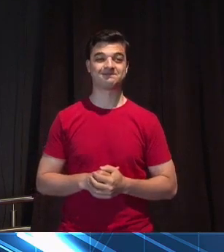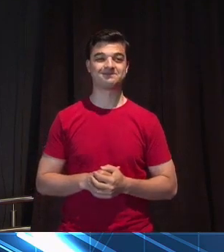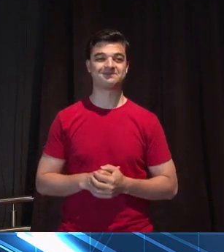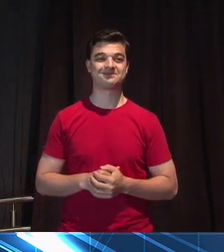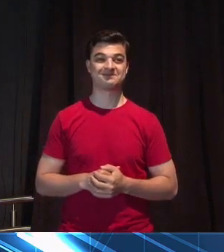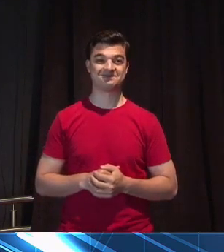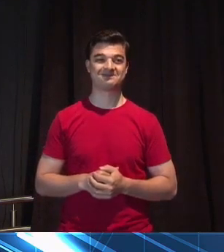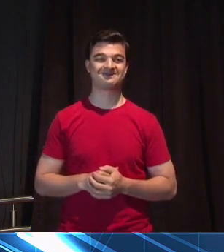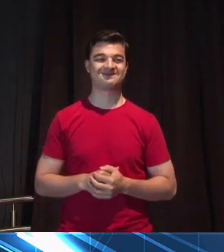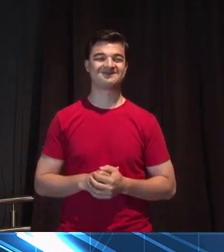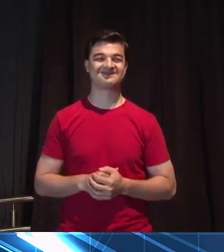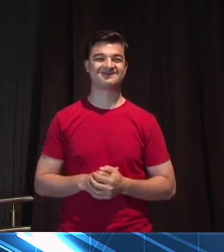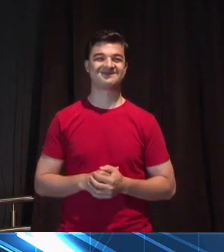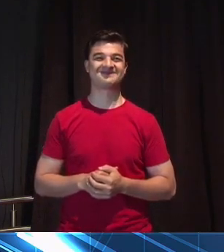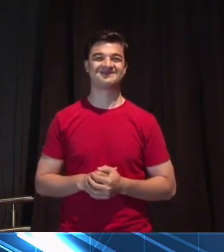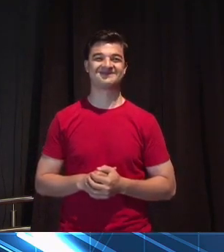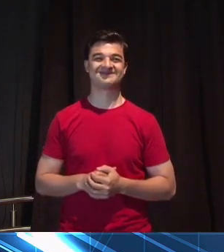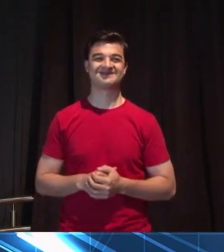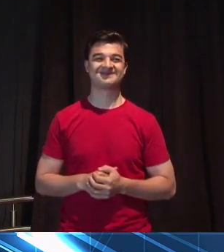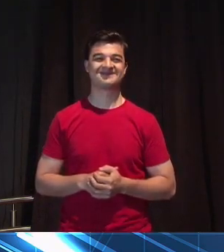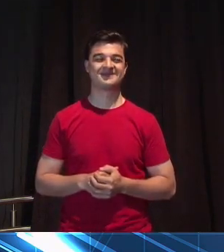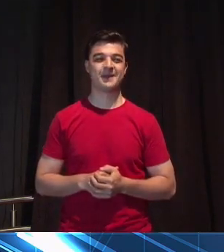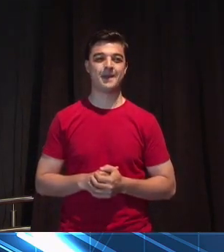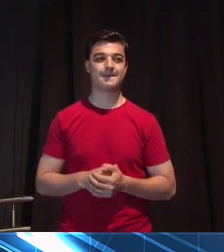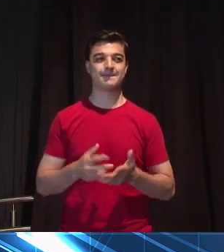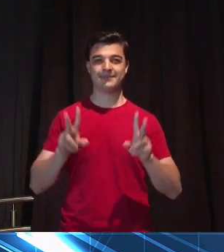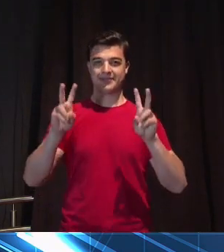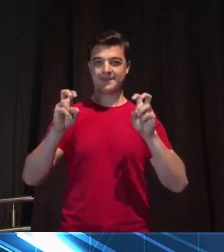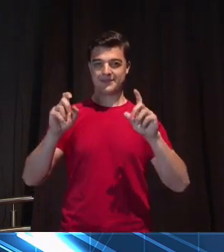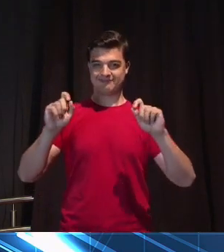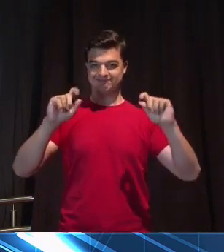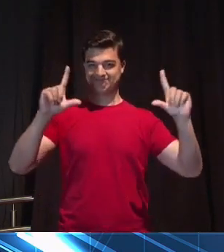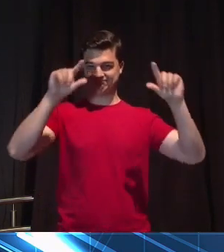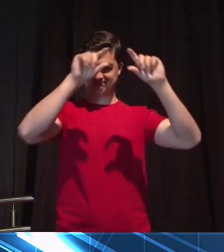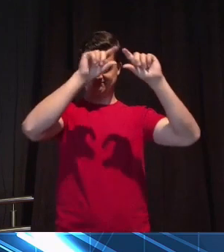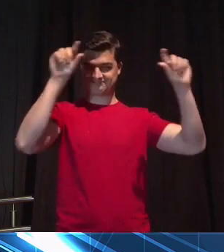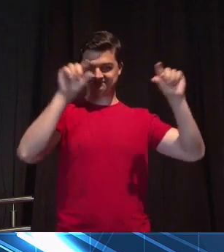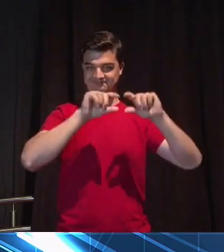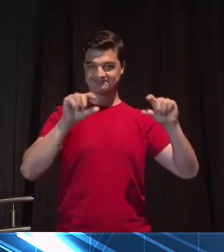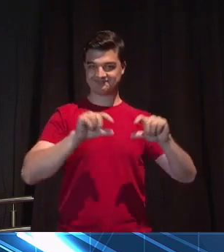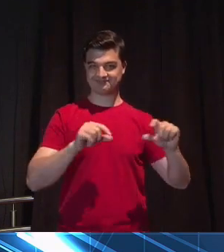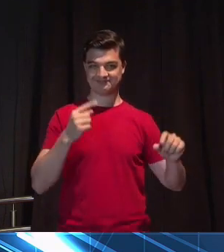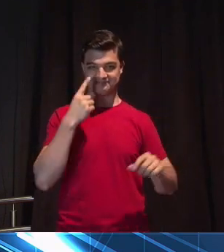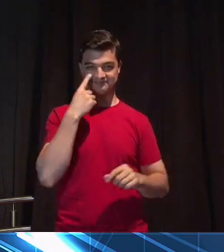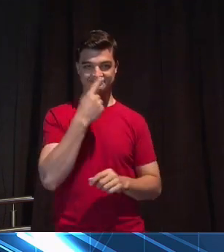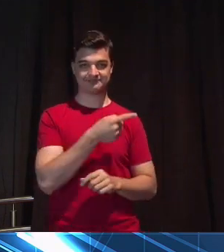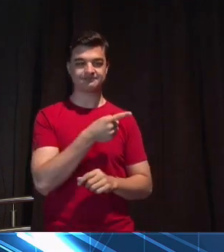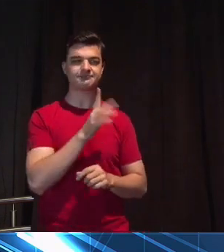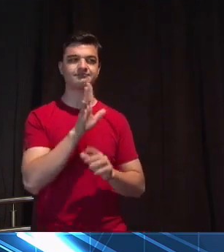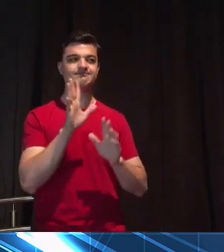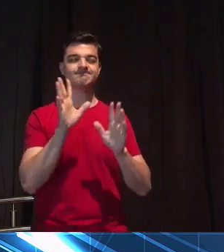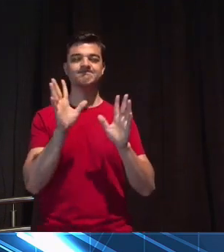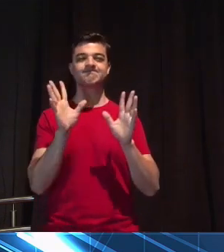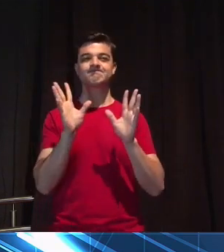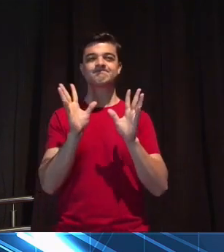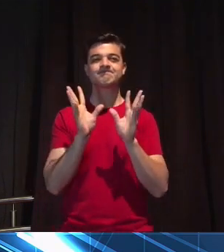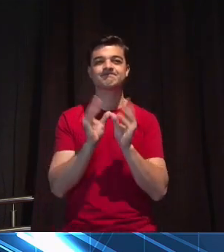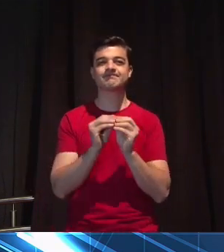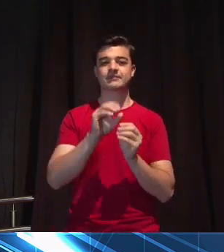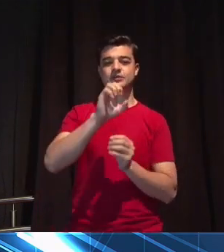deixa eu ver aqui como é que funciona esse negócio Opa mas assim para simplificar um pouco a gente pode chamar essa palestra aí de